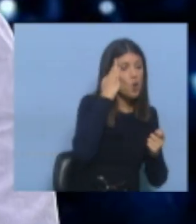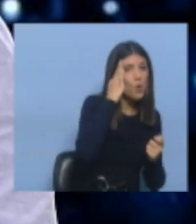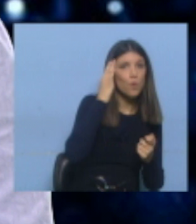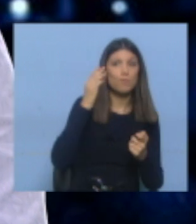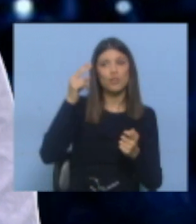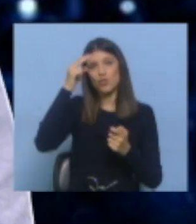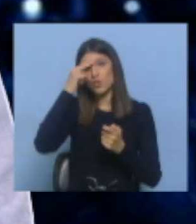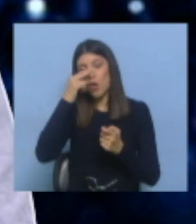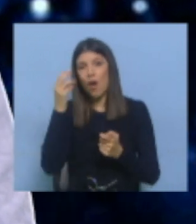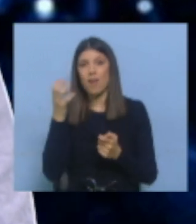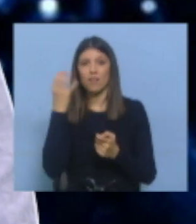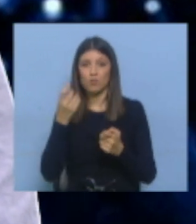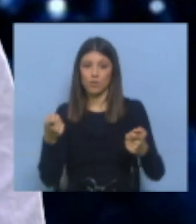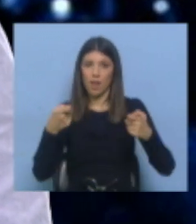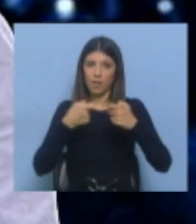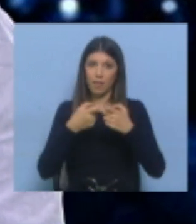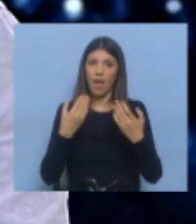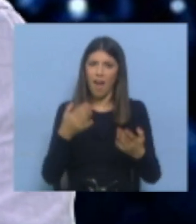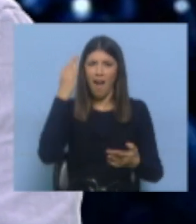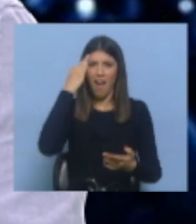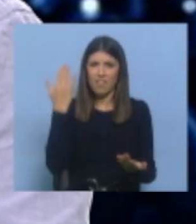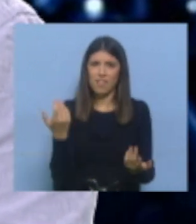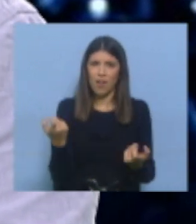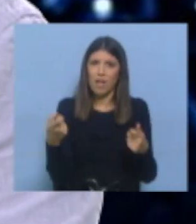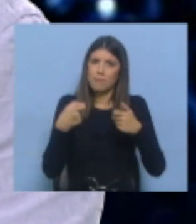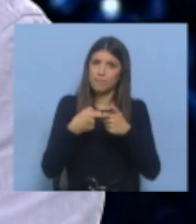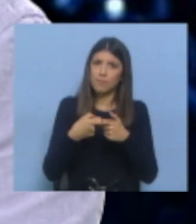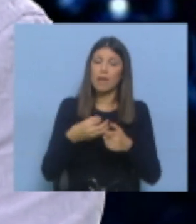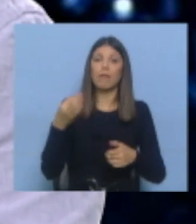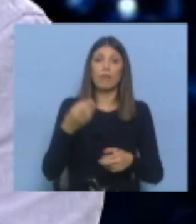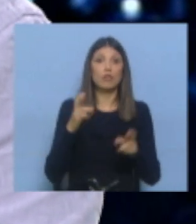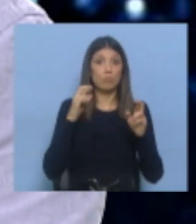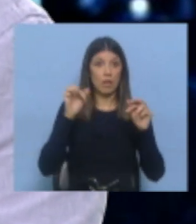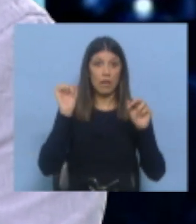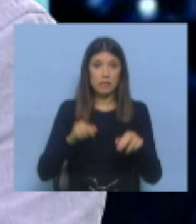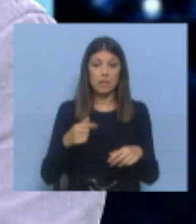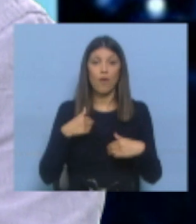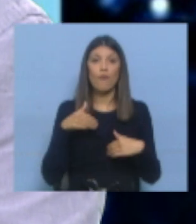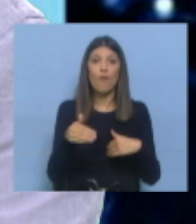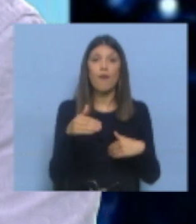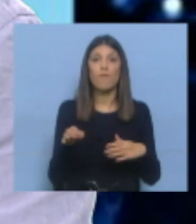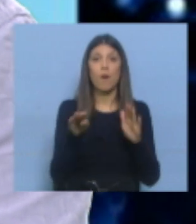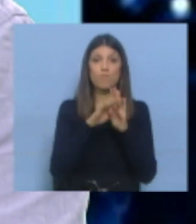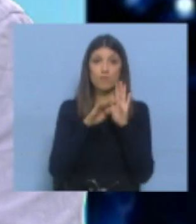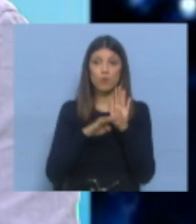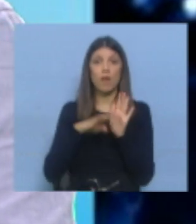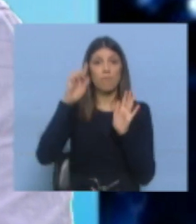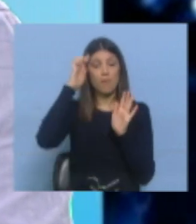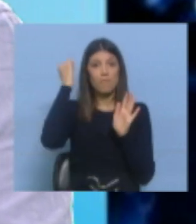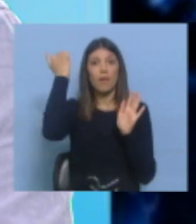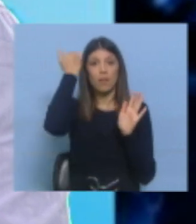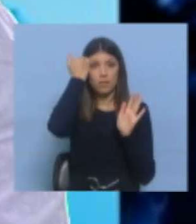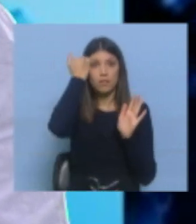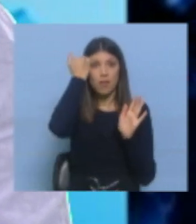Eu espero sinceramente que sim, e recentemente vou agora fazer um programa de mestrado e um dos programas em que eu estive interessado e estive a olhar é um programa